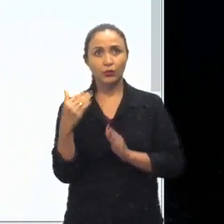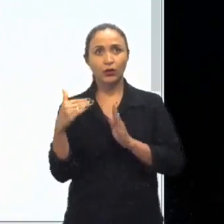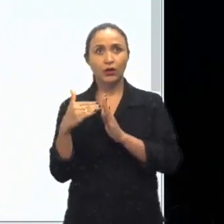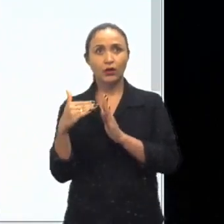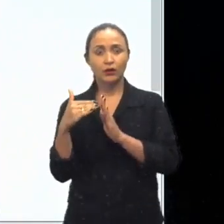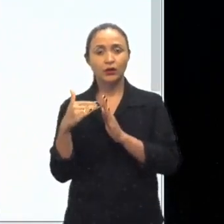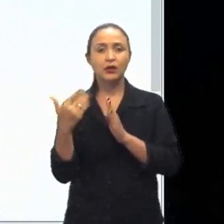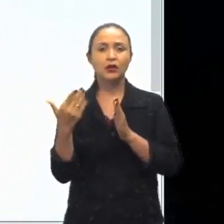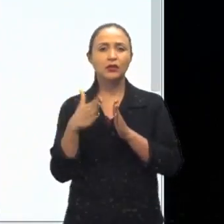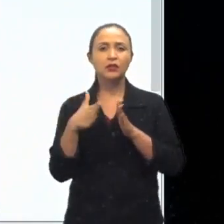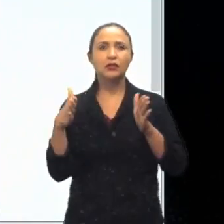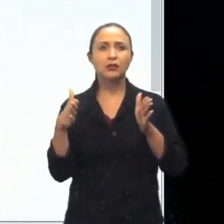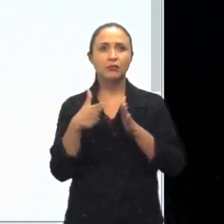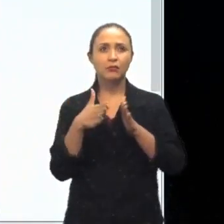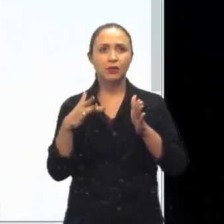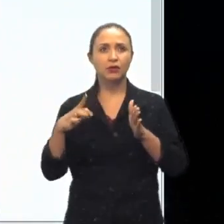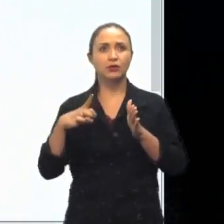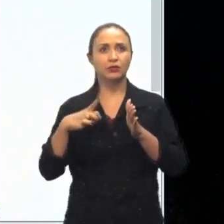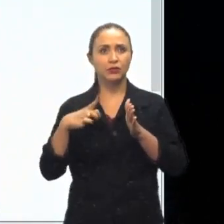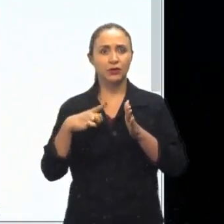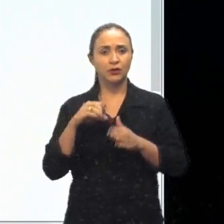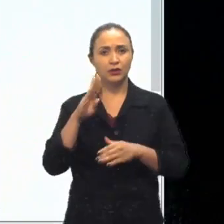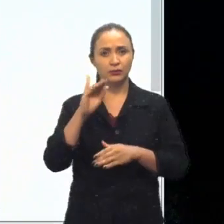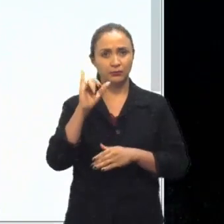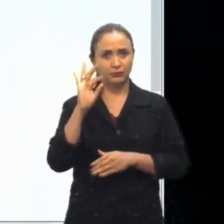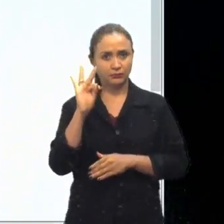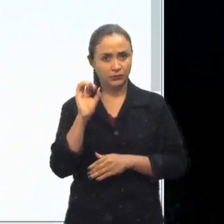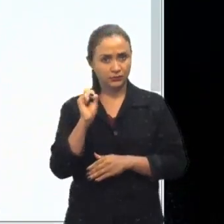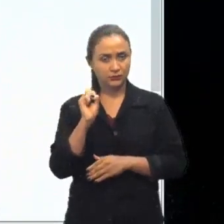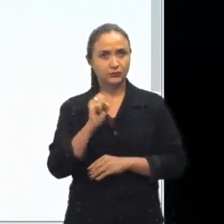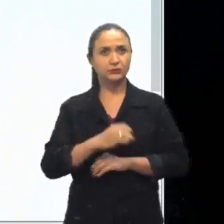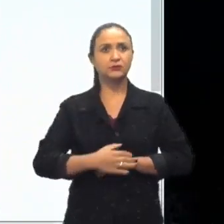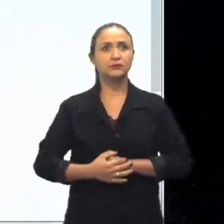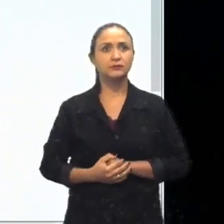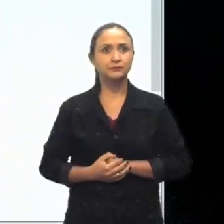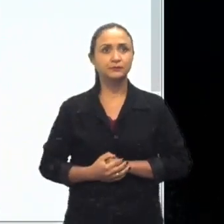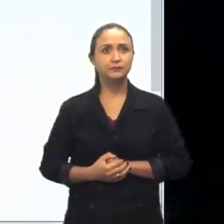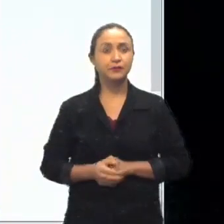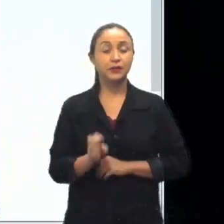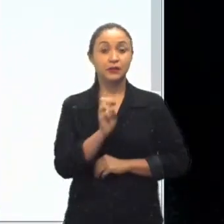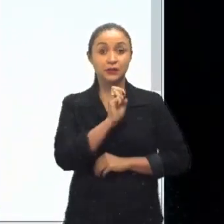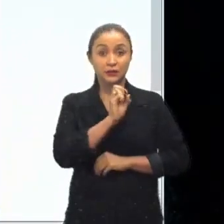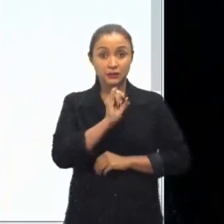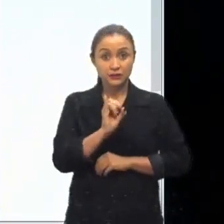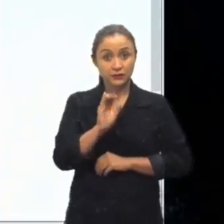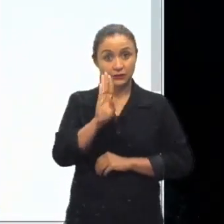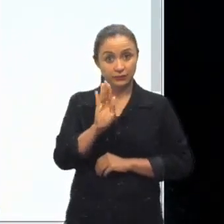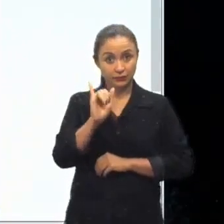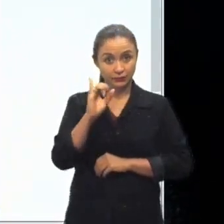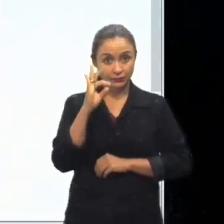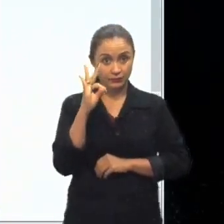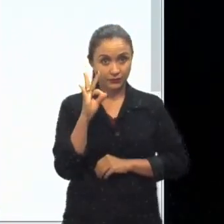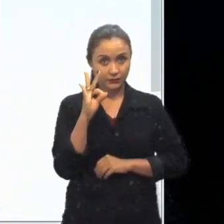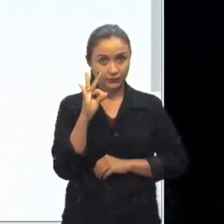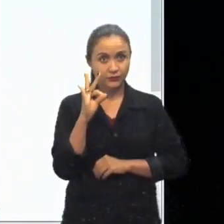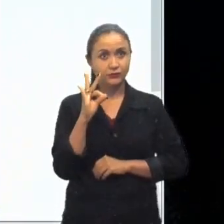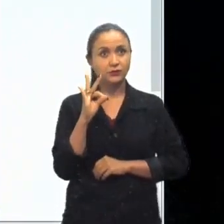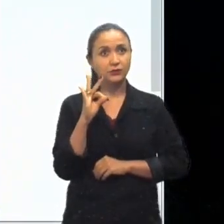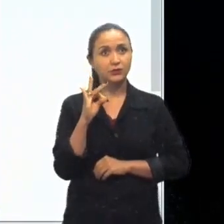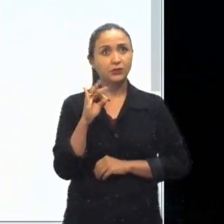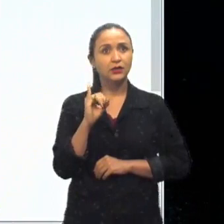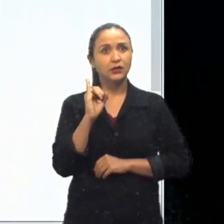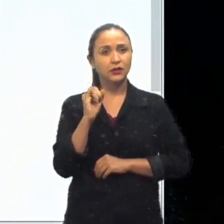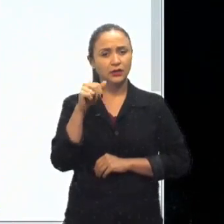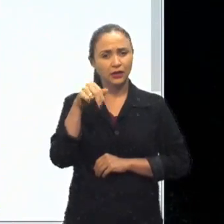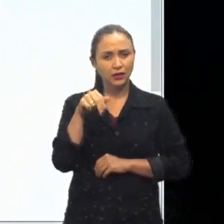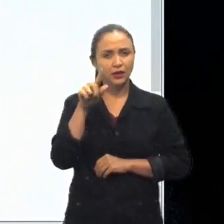o tamanho da minha sequência de bits. Se o bit de índice n